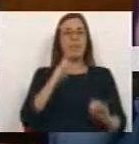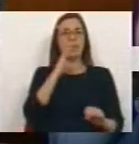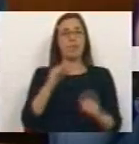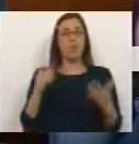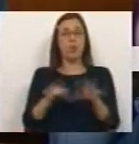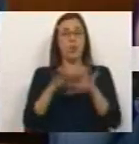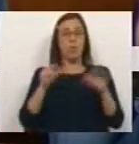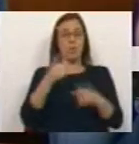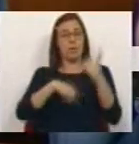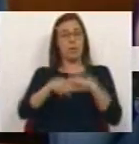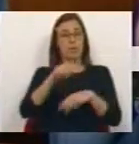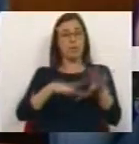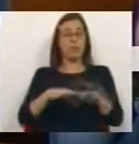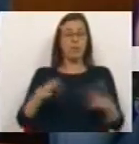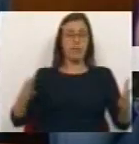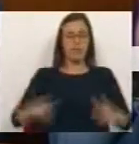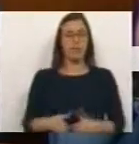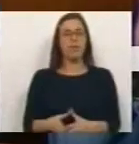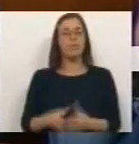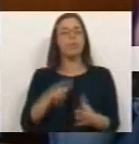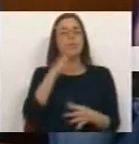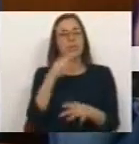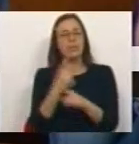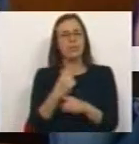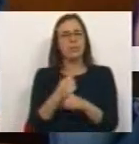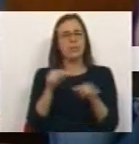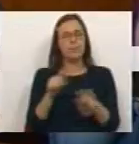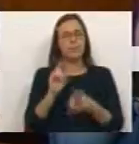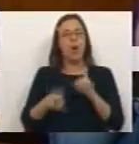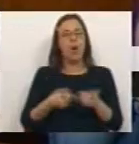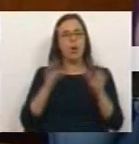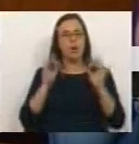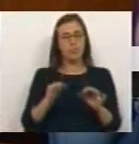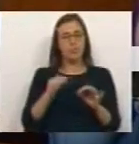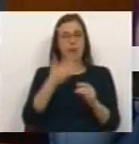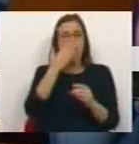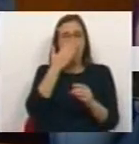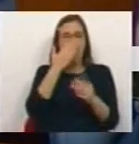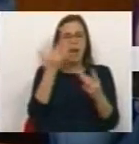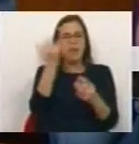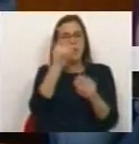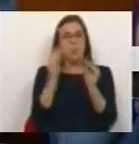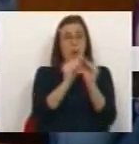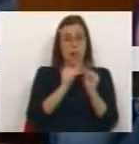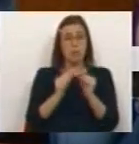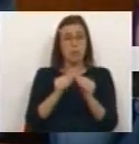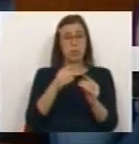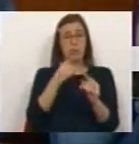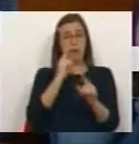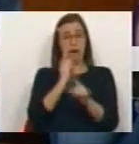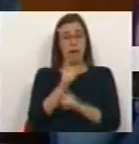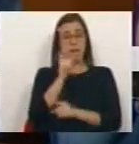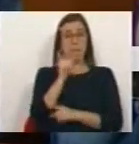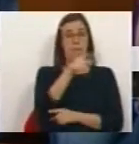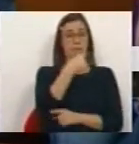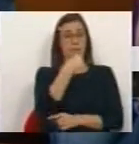famílias, como era aquilo que Vossas Excelências faziam. Dizer também que aquilo que é um simulacro e um embuste, para usar as palavras